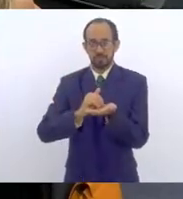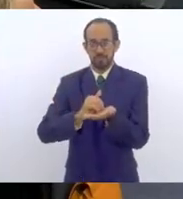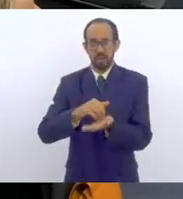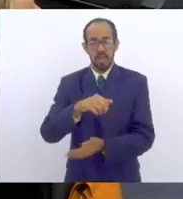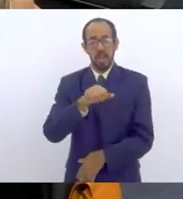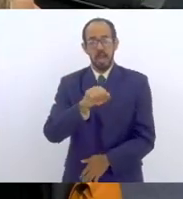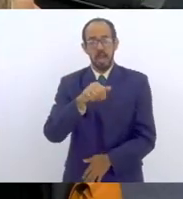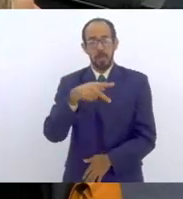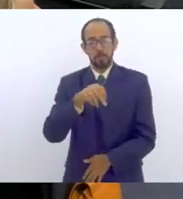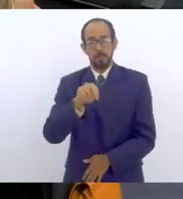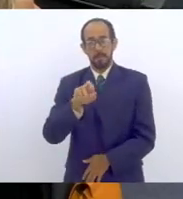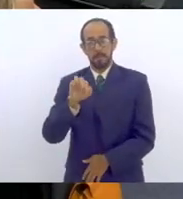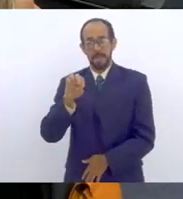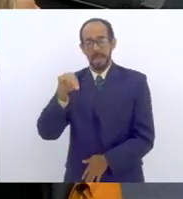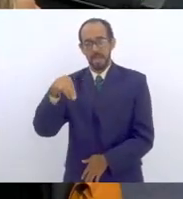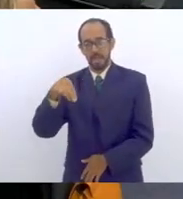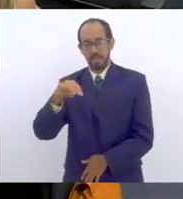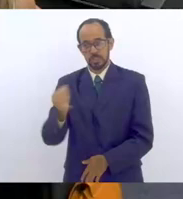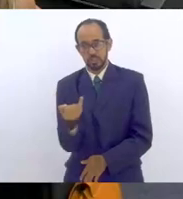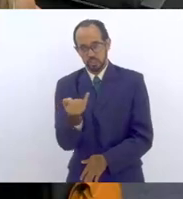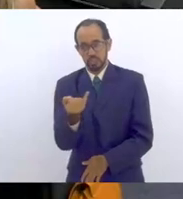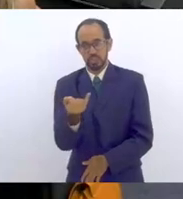para receber a medalha Tiradentes